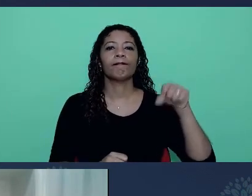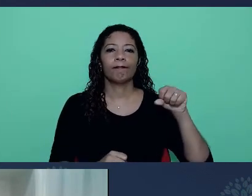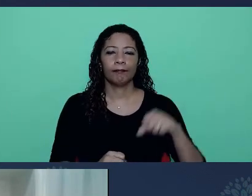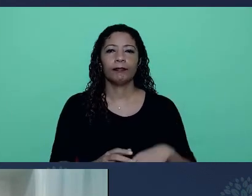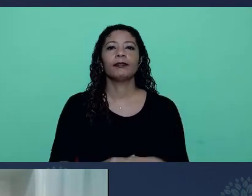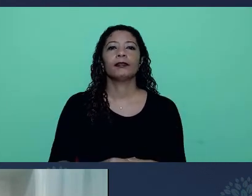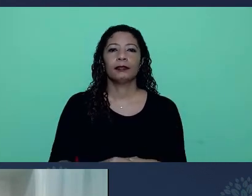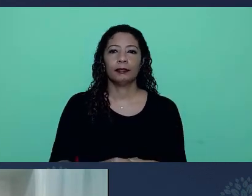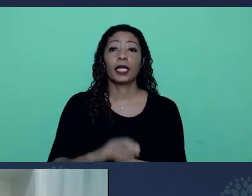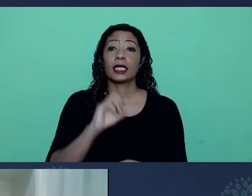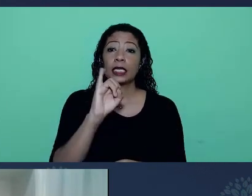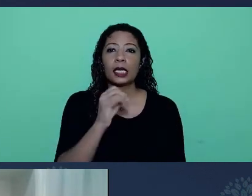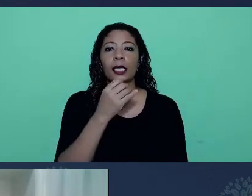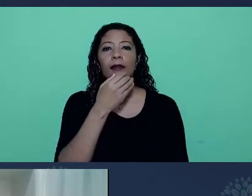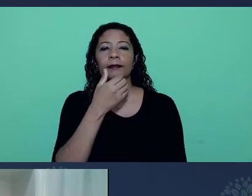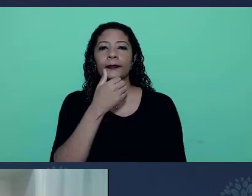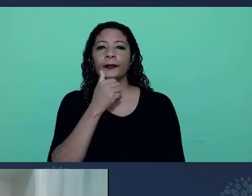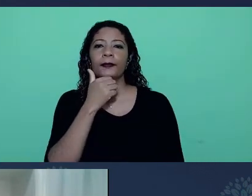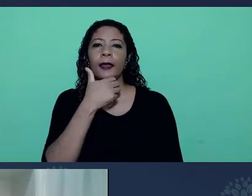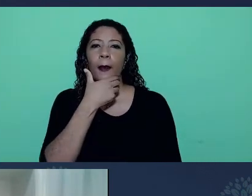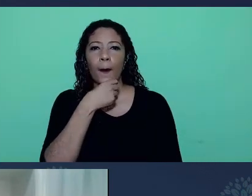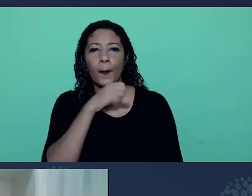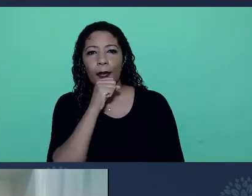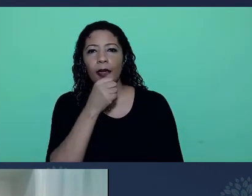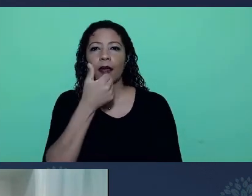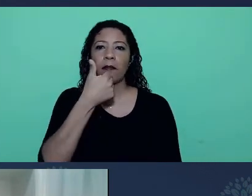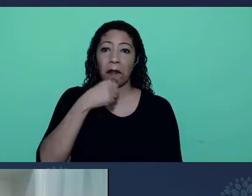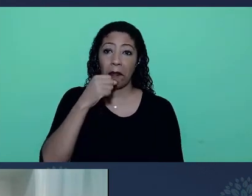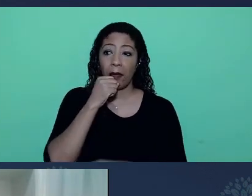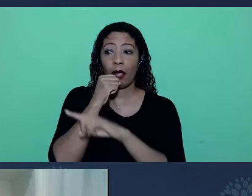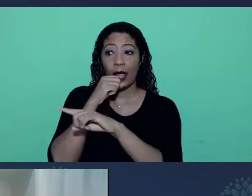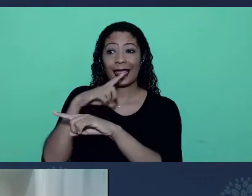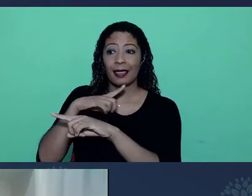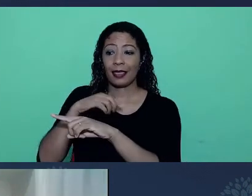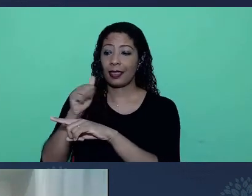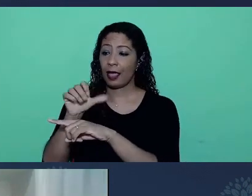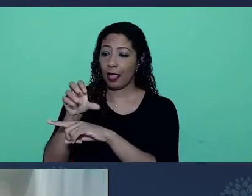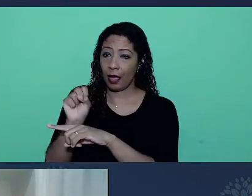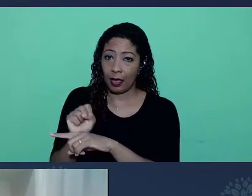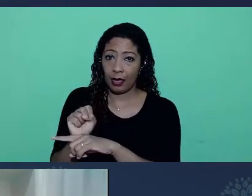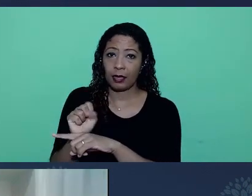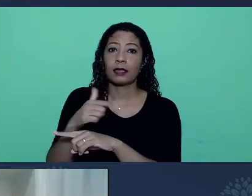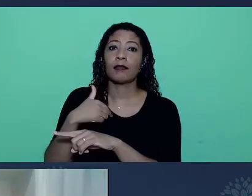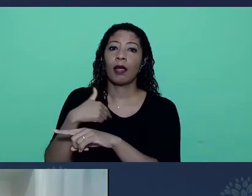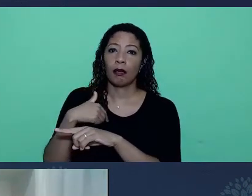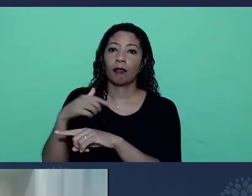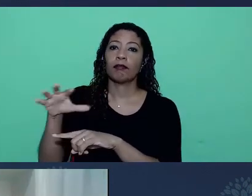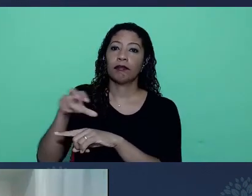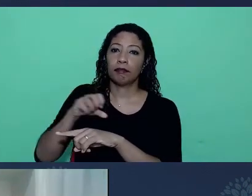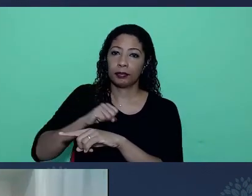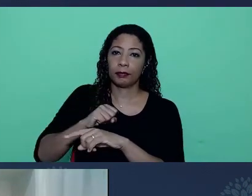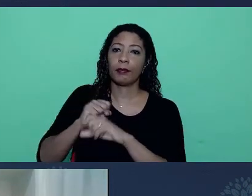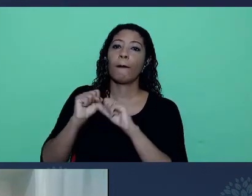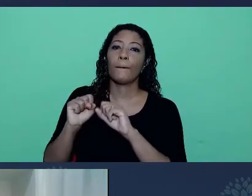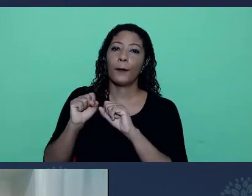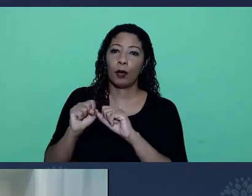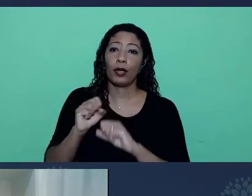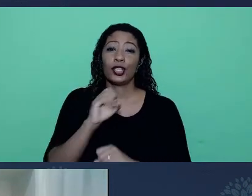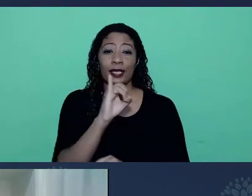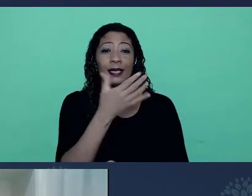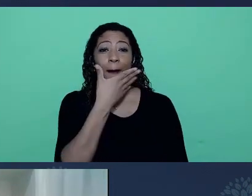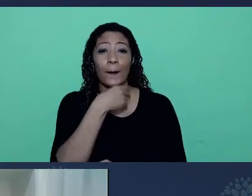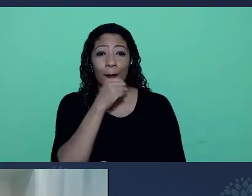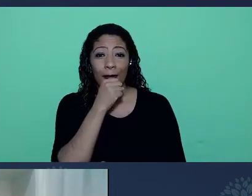um dos pais tem asma, eu tenho 1/3 de chance de ter asma. Se eu tenho pai e mãe, eu